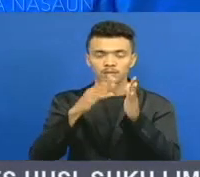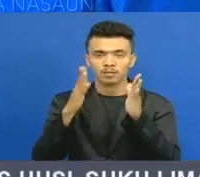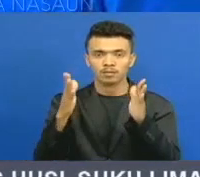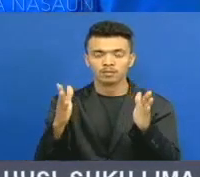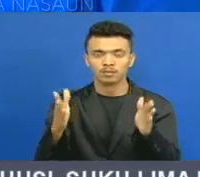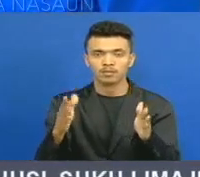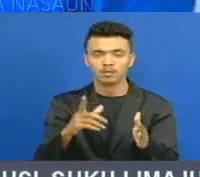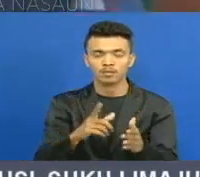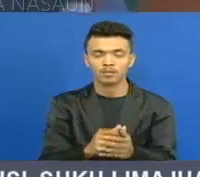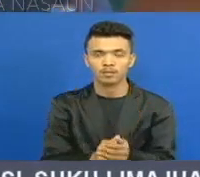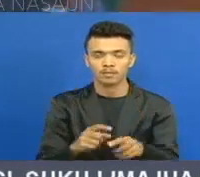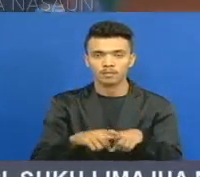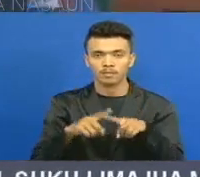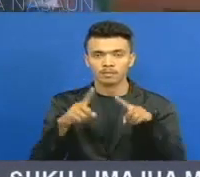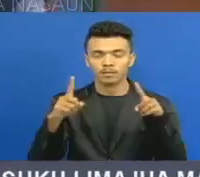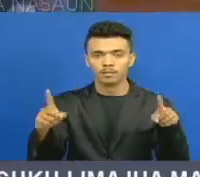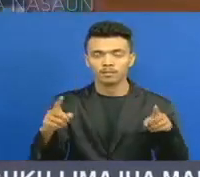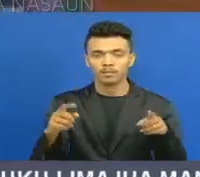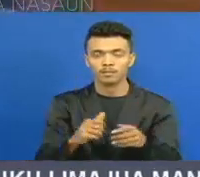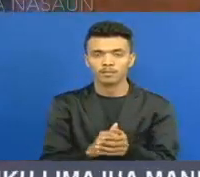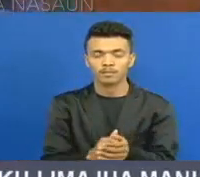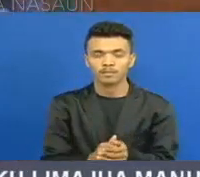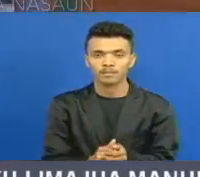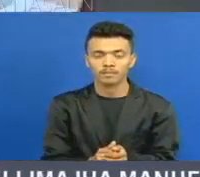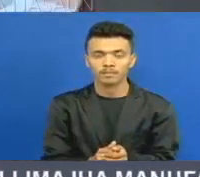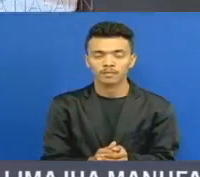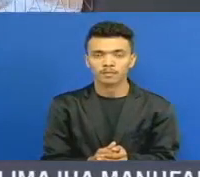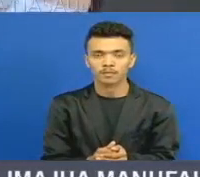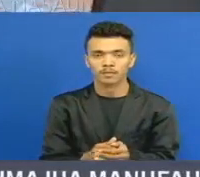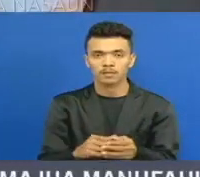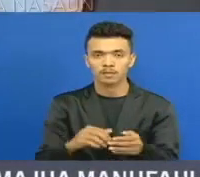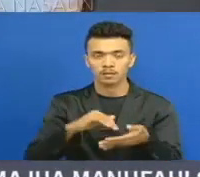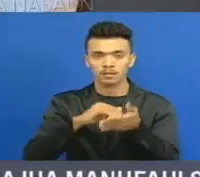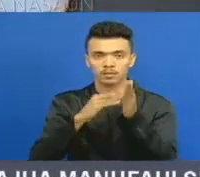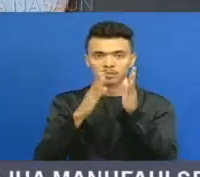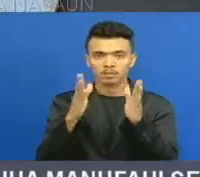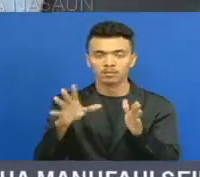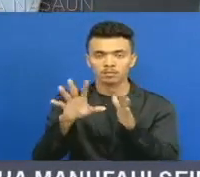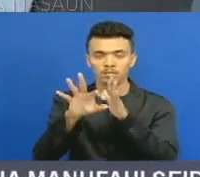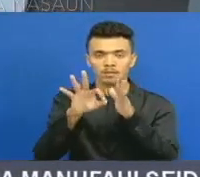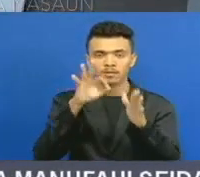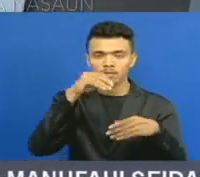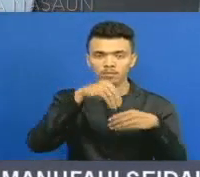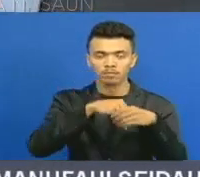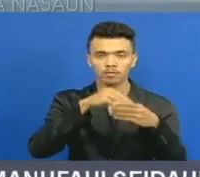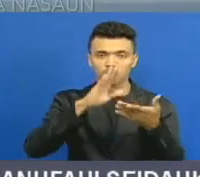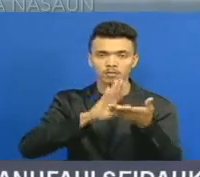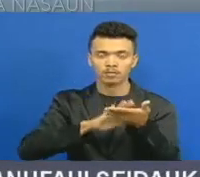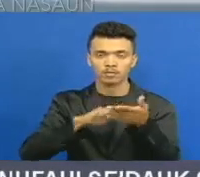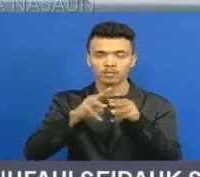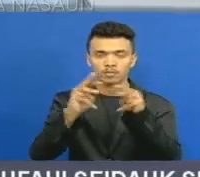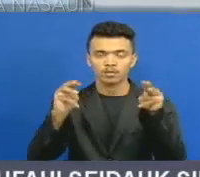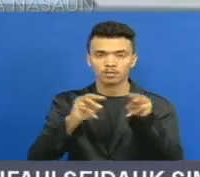Leomar. Mas, pela lamentação, né? Ao tomar o Ministério Relevante, total estudante, né? Bem, retão na bolsa mérito e a município, o